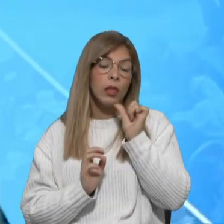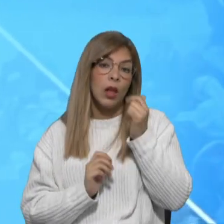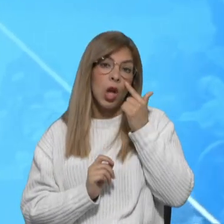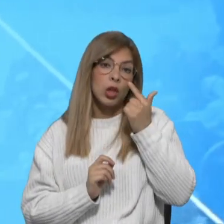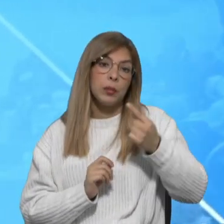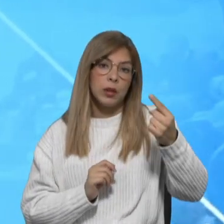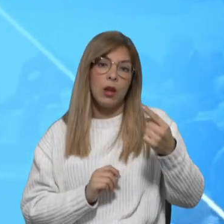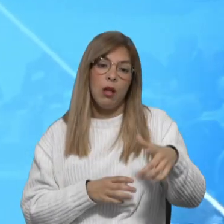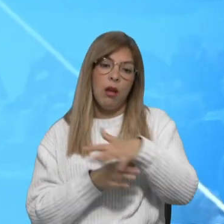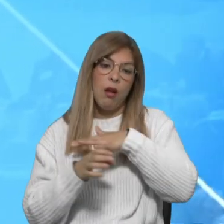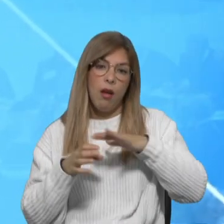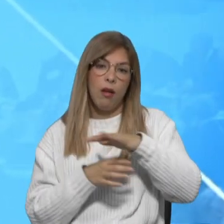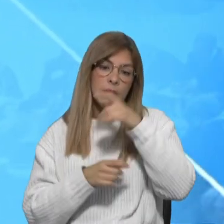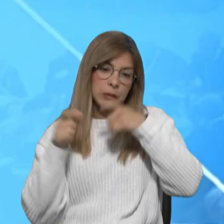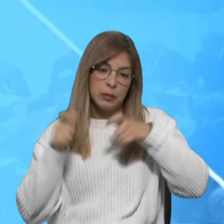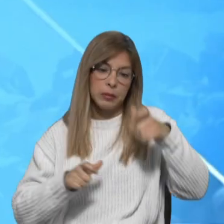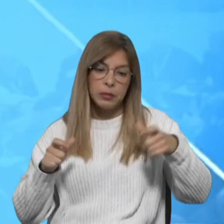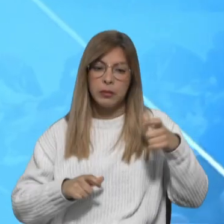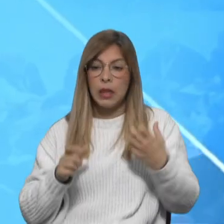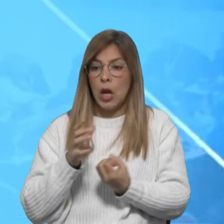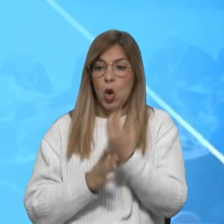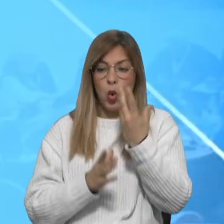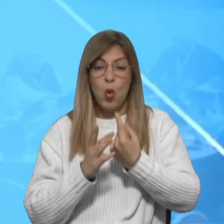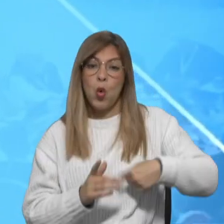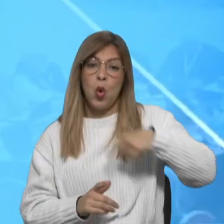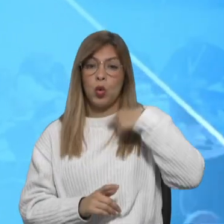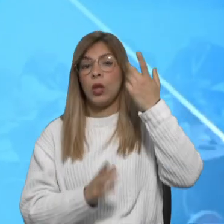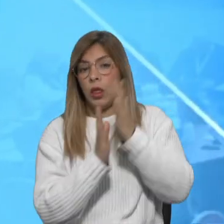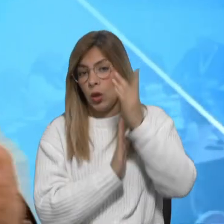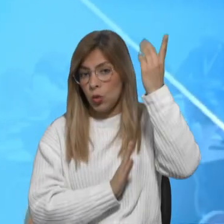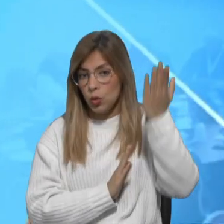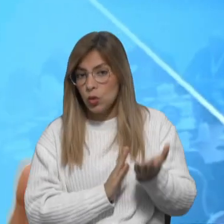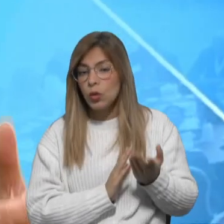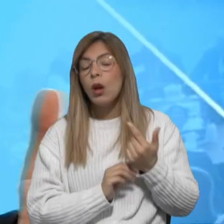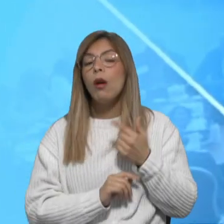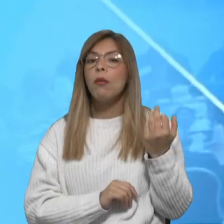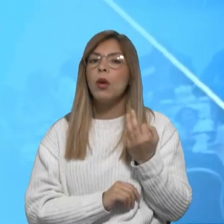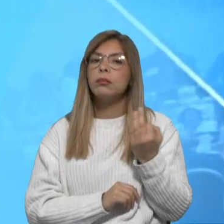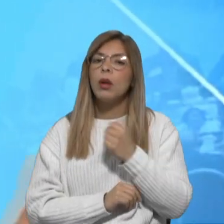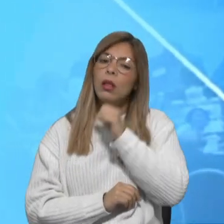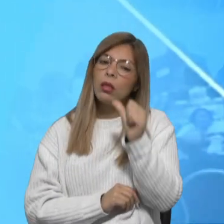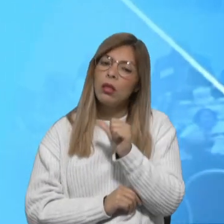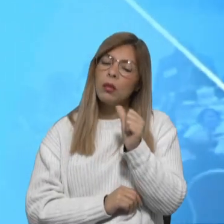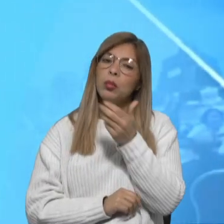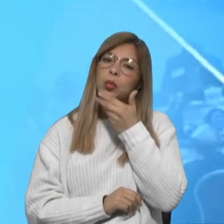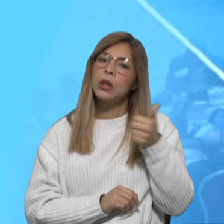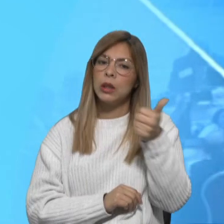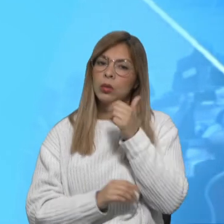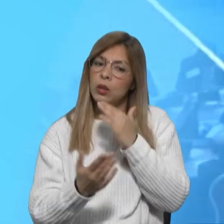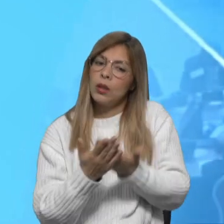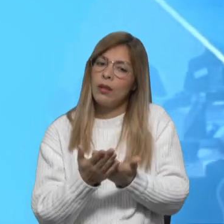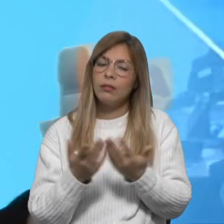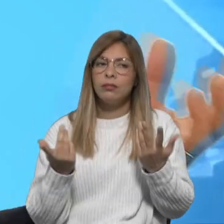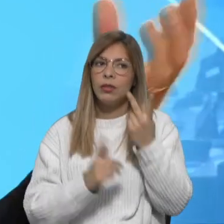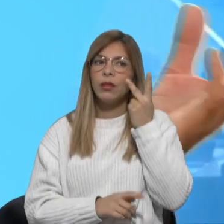humanidade, que nos criou, e enquanto sabendo o que é e praticando o que é a grande beleza da vida. E por